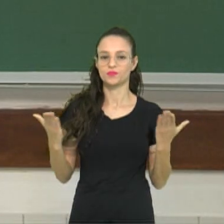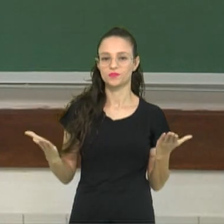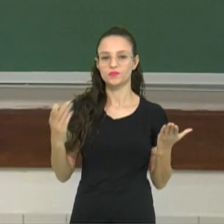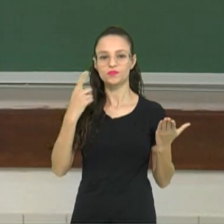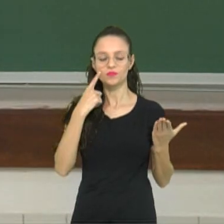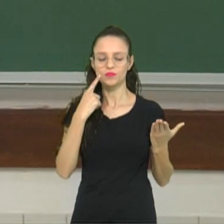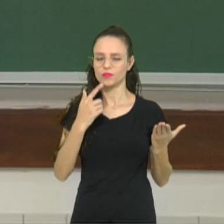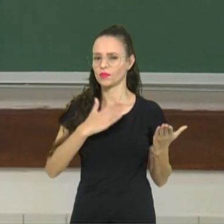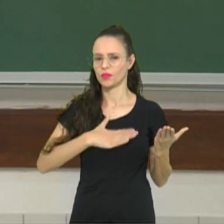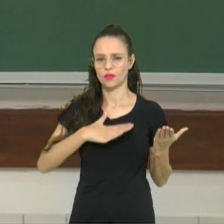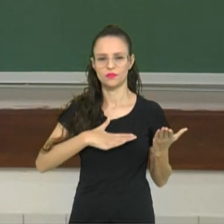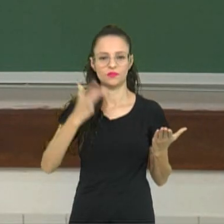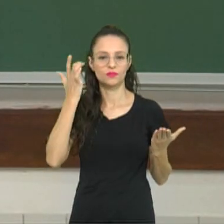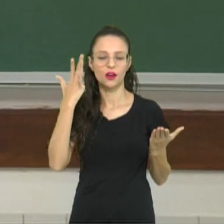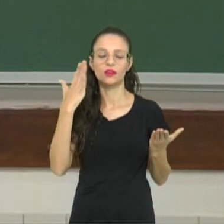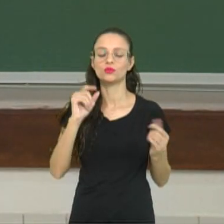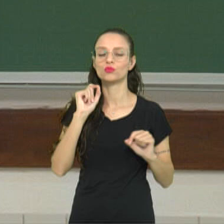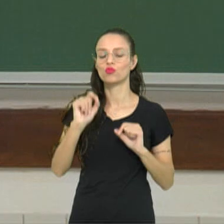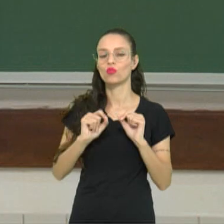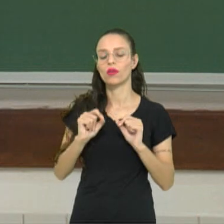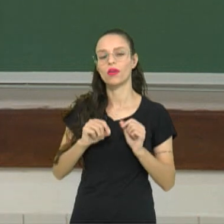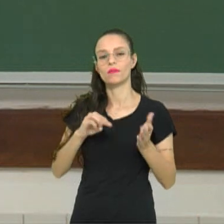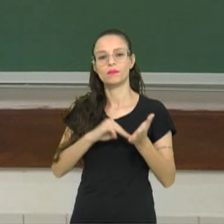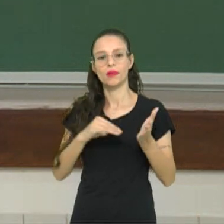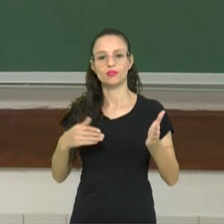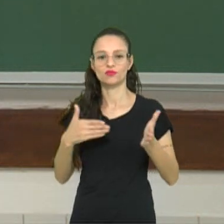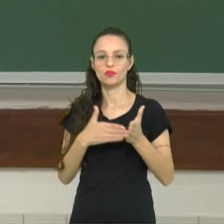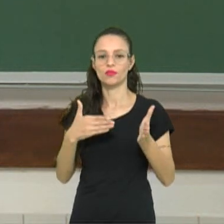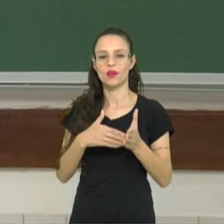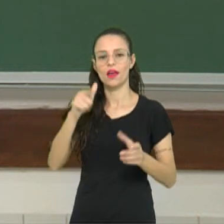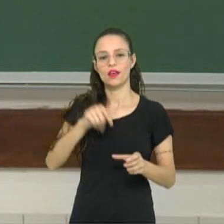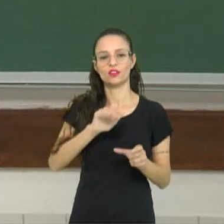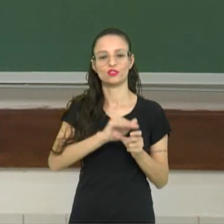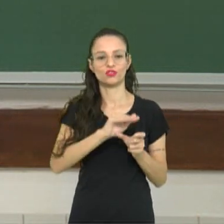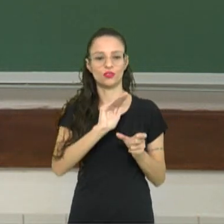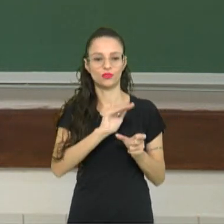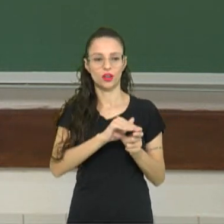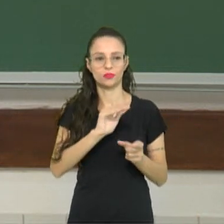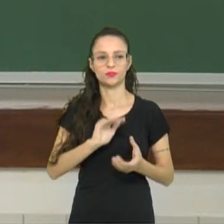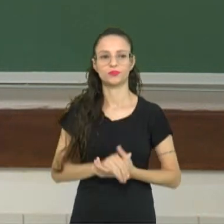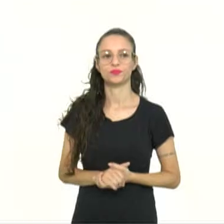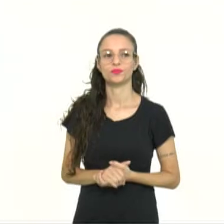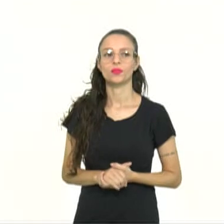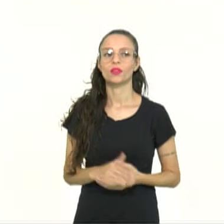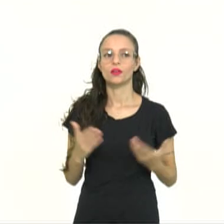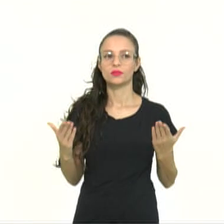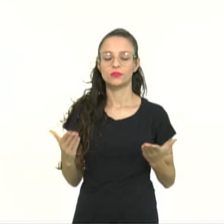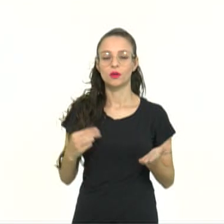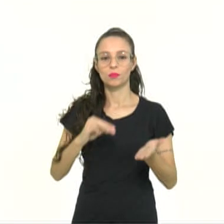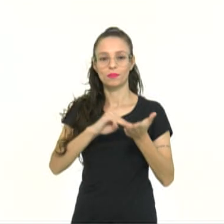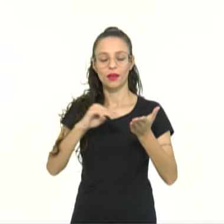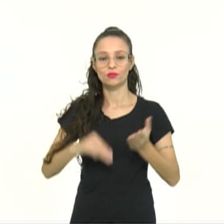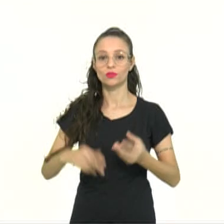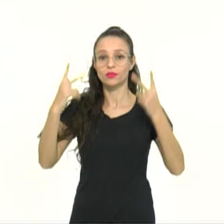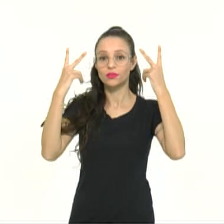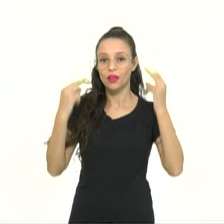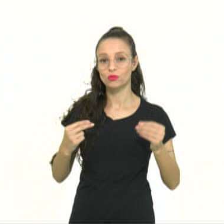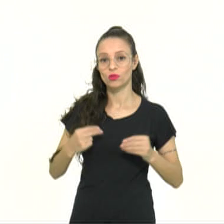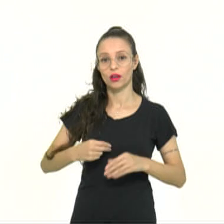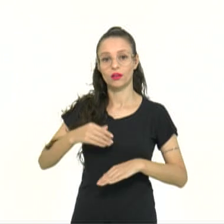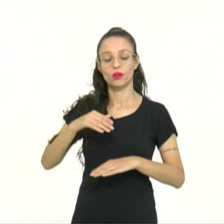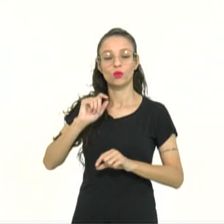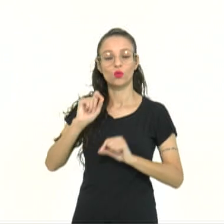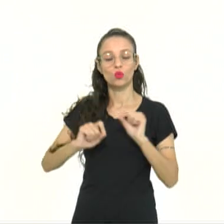Então, pessoal, é bem tranquilinho. O método de barreira é o diafragma, certo? Então vamos à próxima ali. Os métodos naturais, que são medidos ali